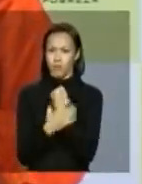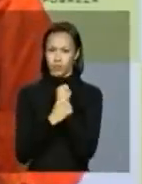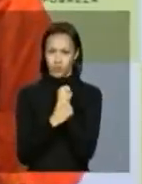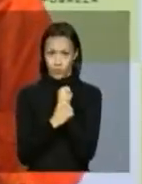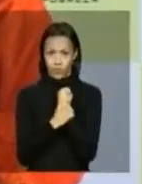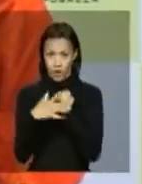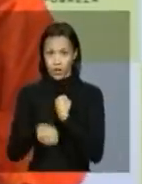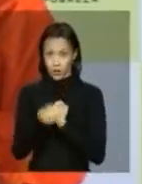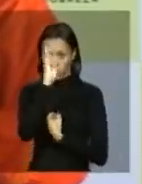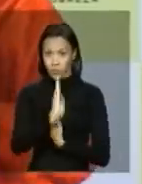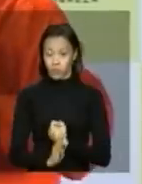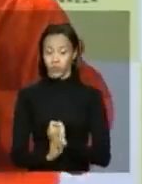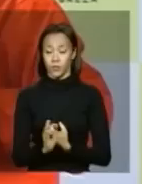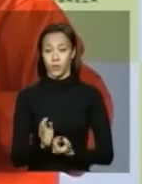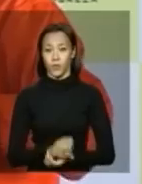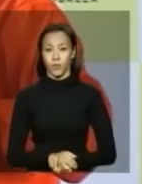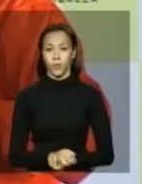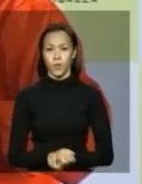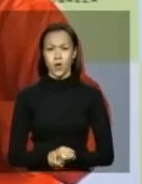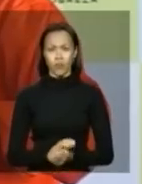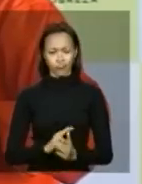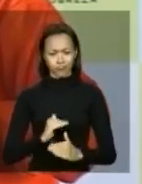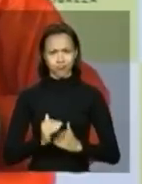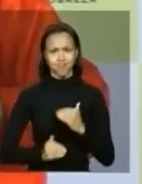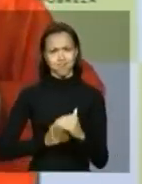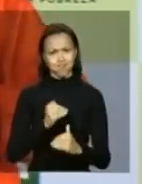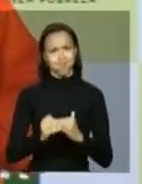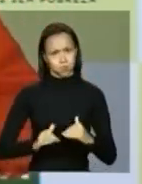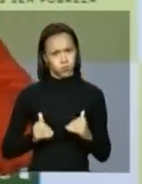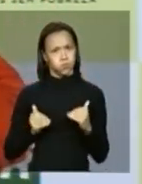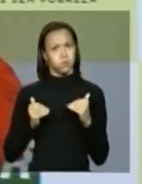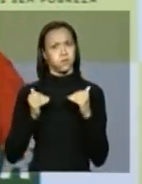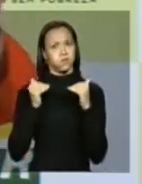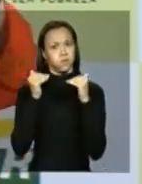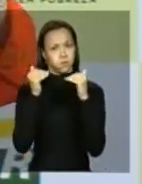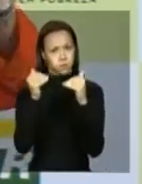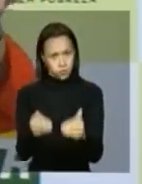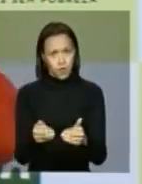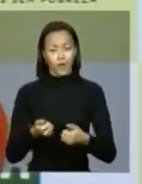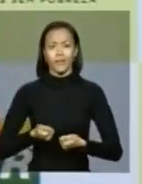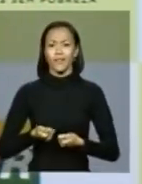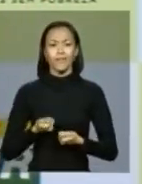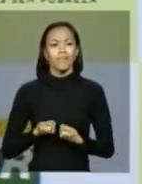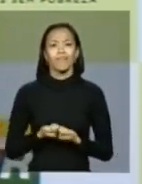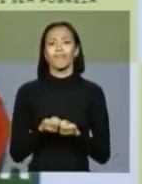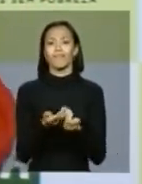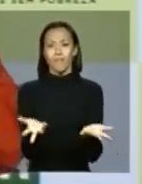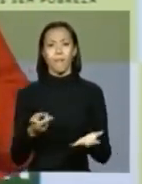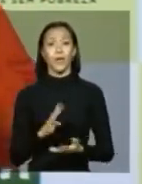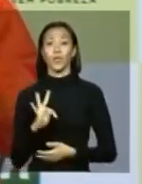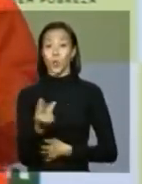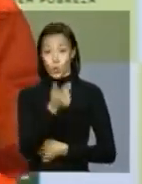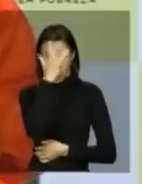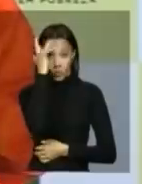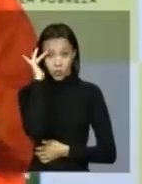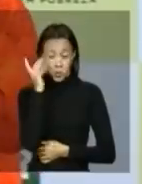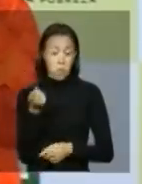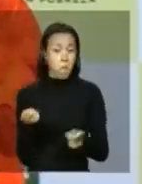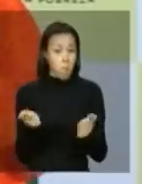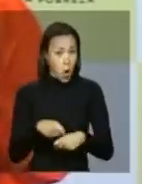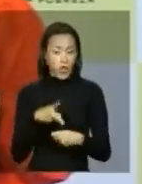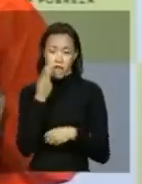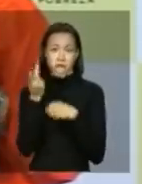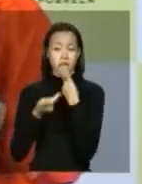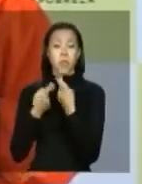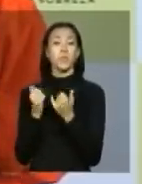para esse país um desenvolvimento que beneficie as pessoas. Podem dizer o